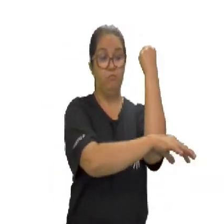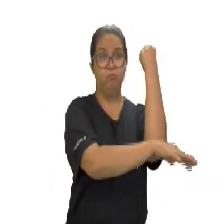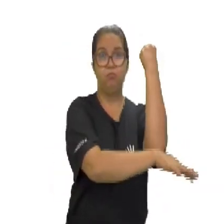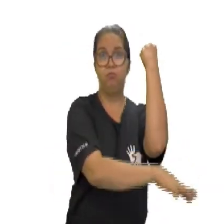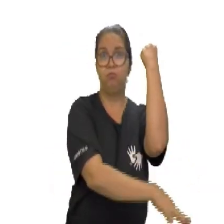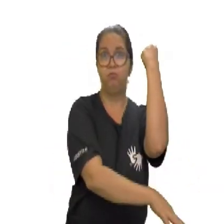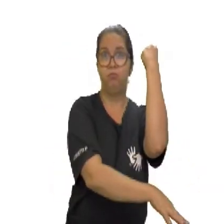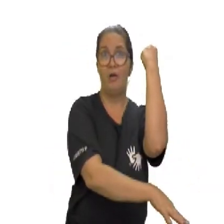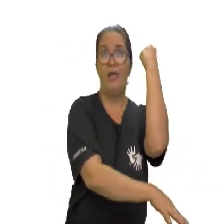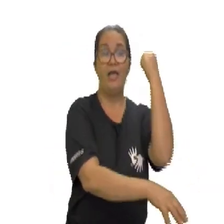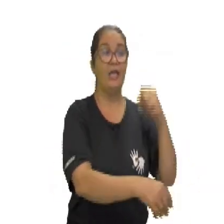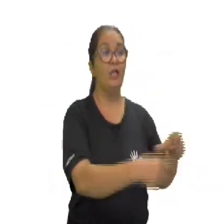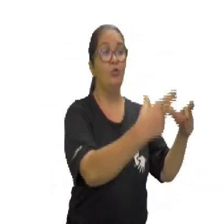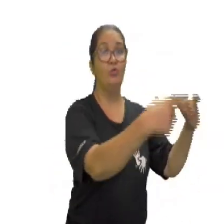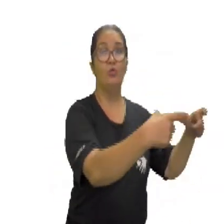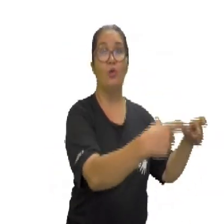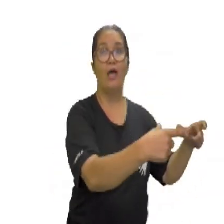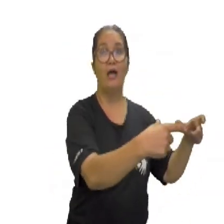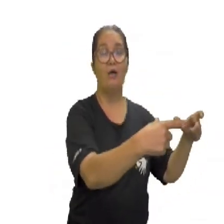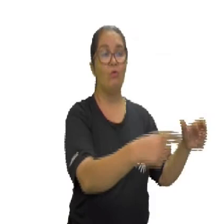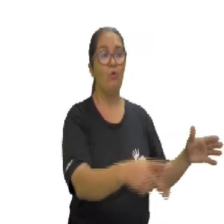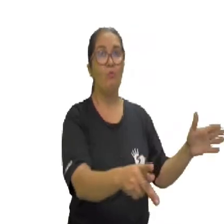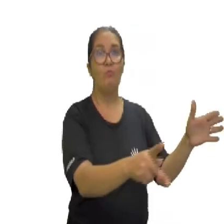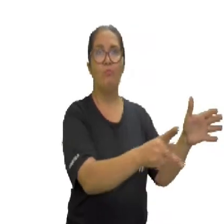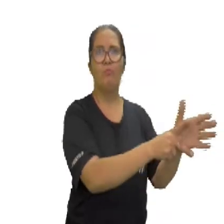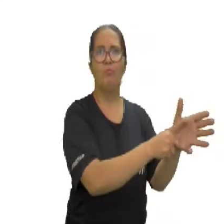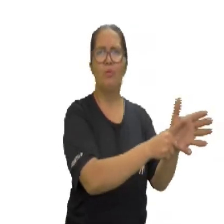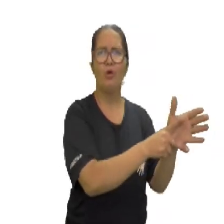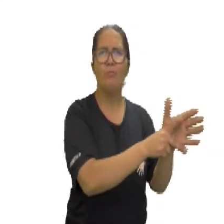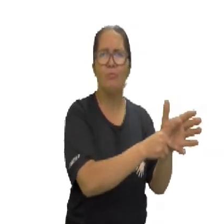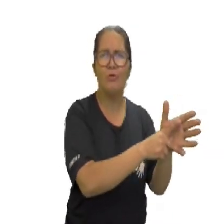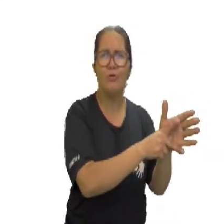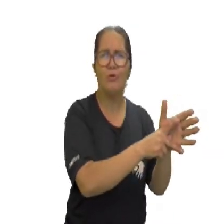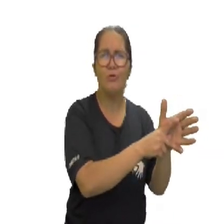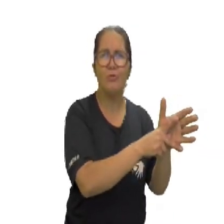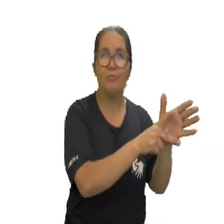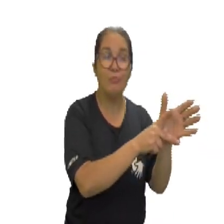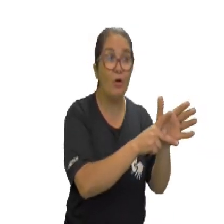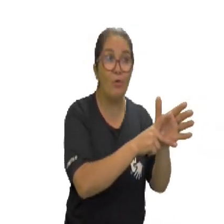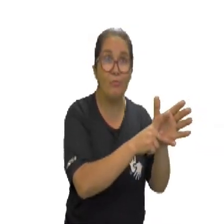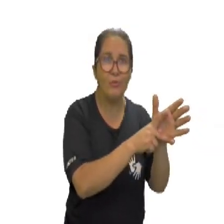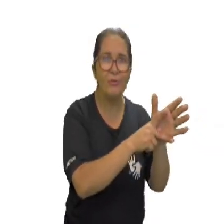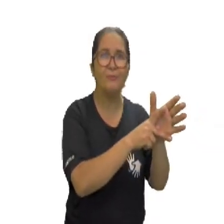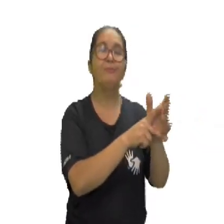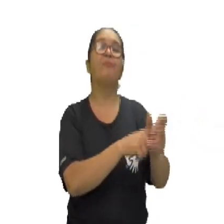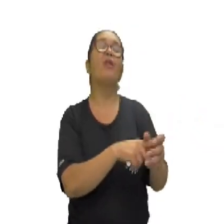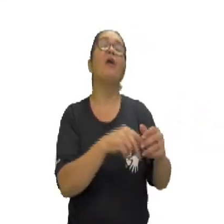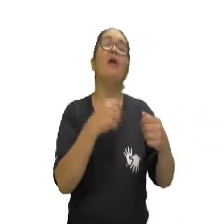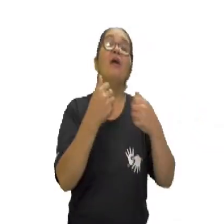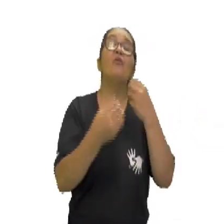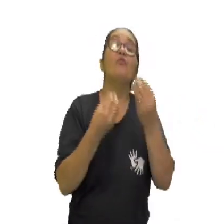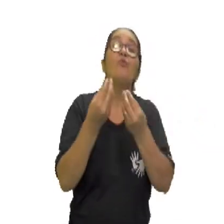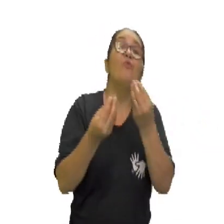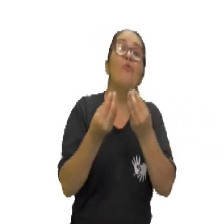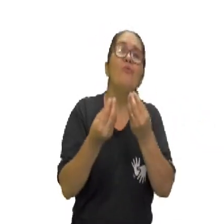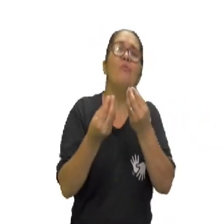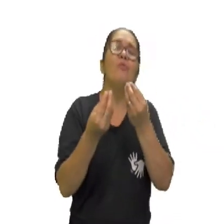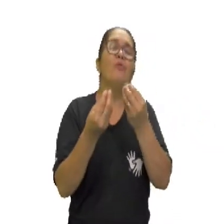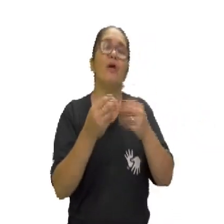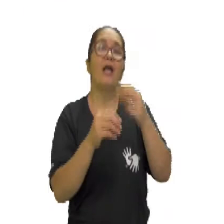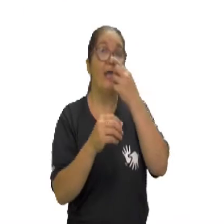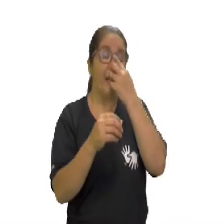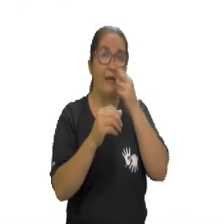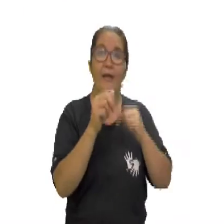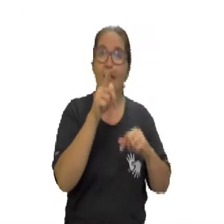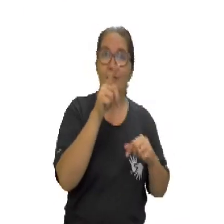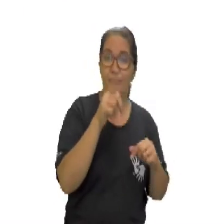específica. Ele é da região litorânea do Brasil. Ele é da região próximo às praias, onde tem